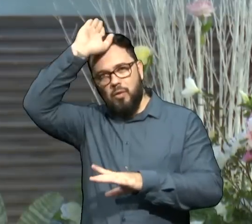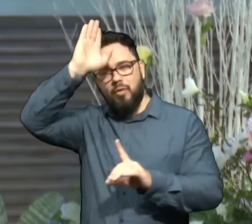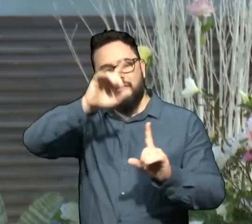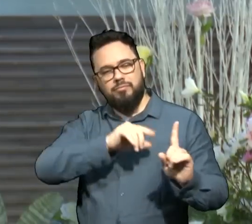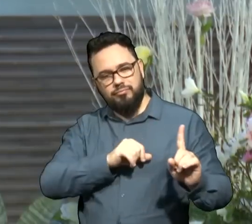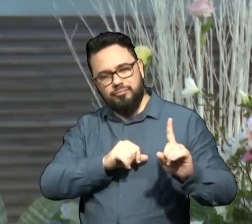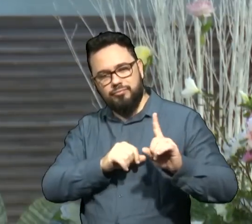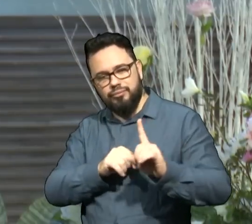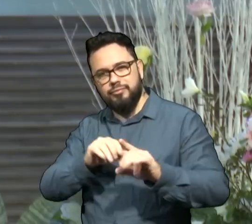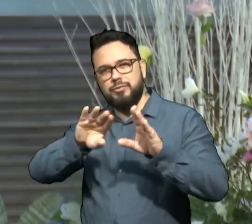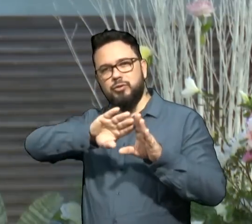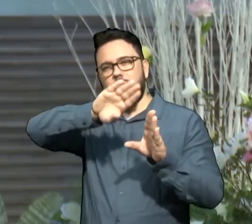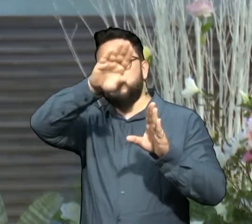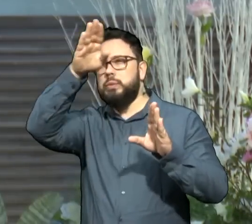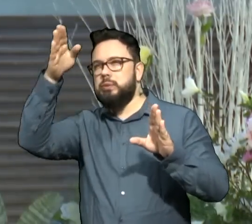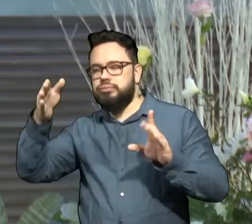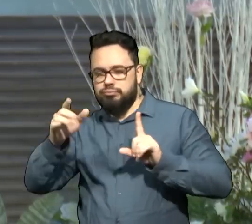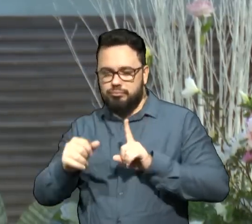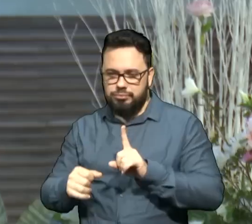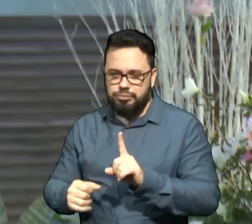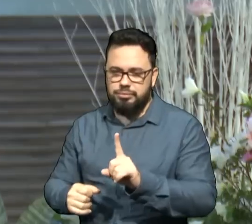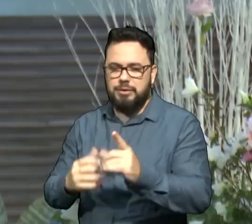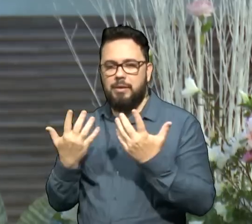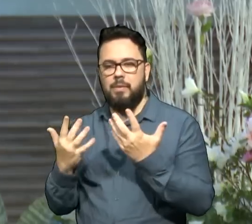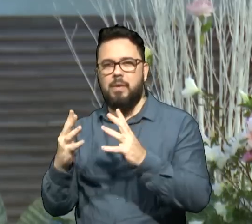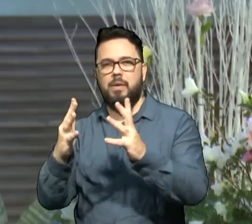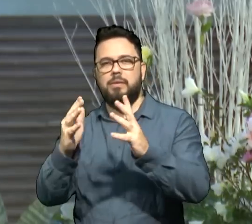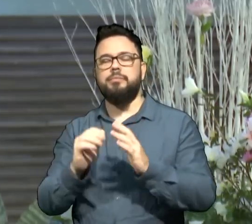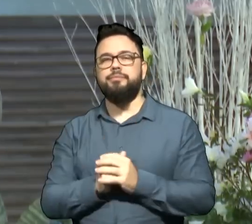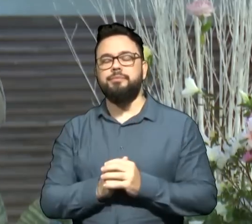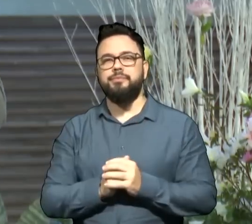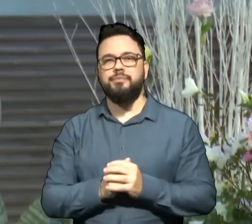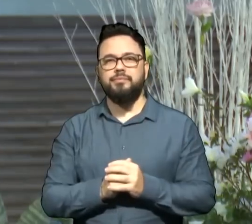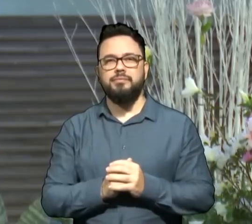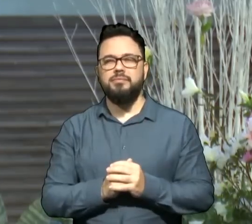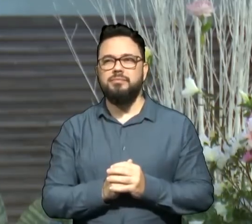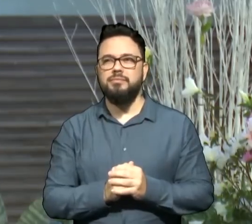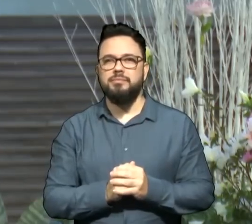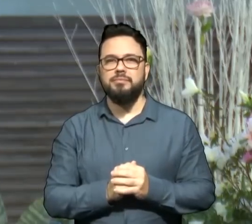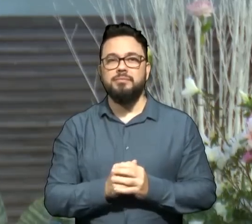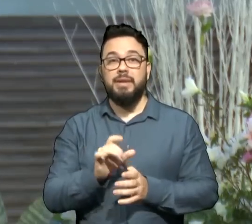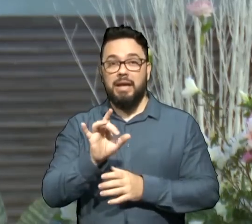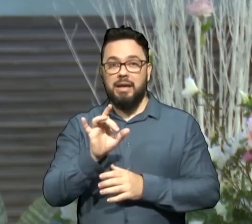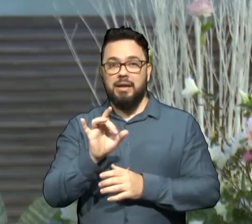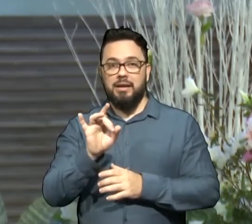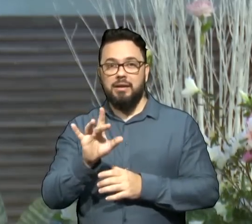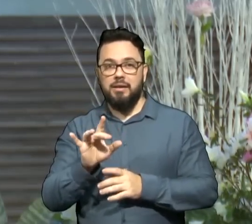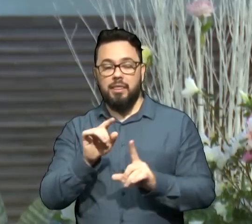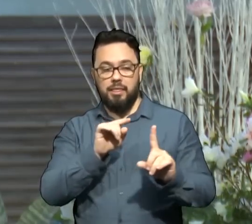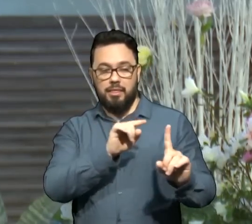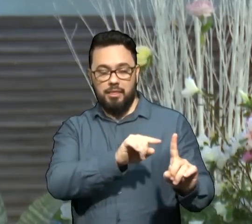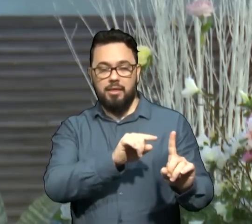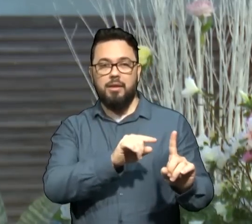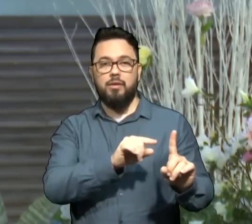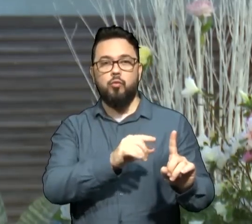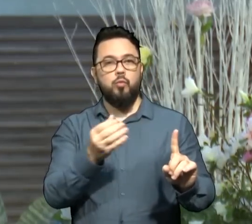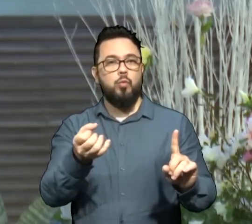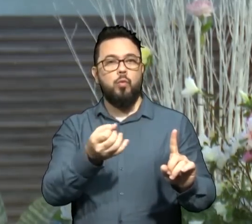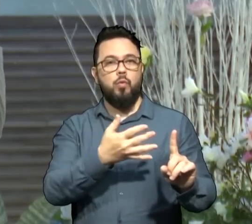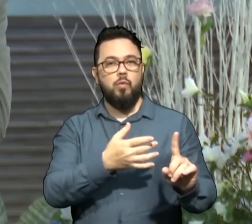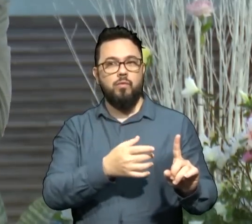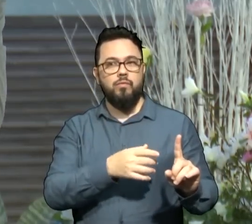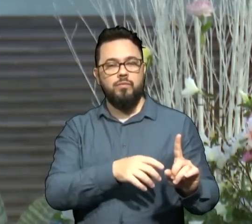do Triunfo aí eles colocam assim a cada tantas jardas que o que o imperador andava